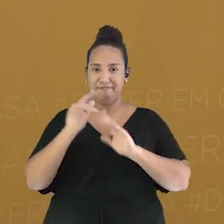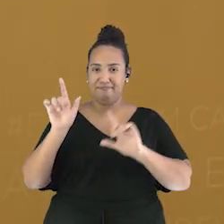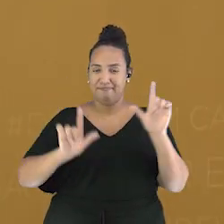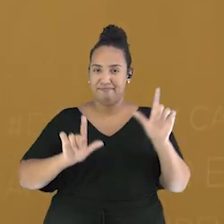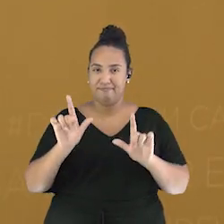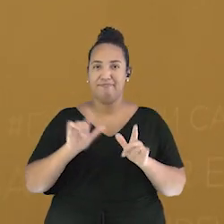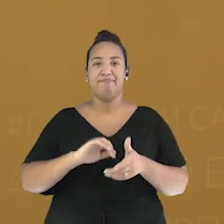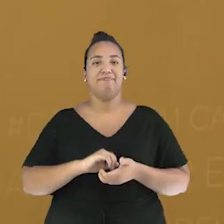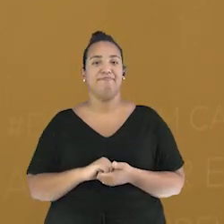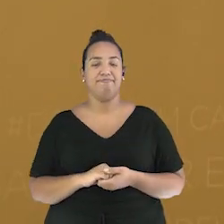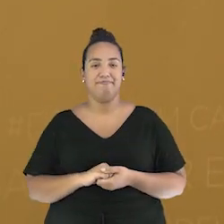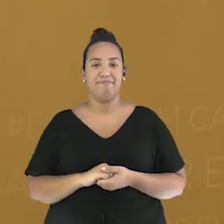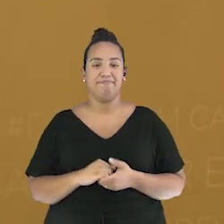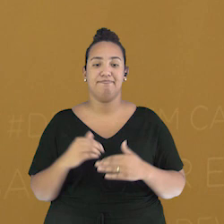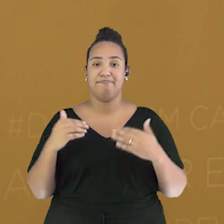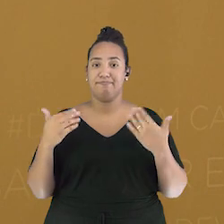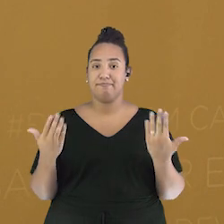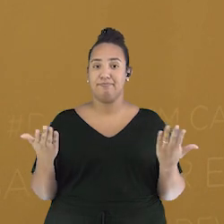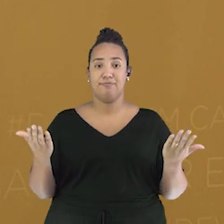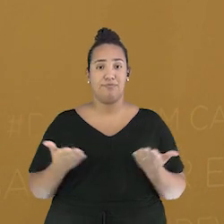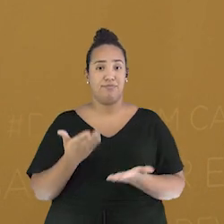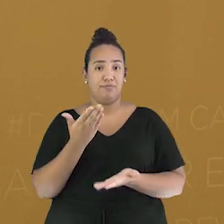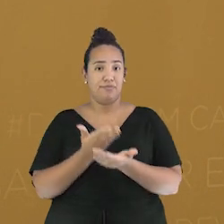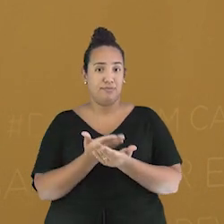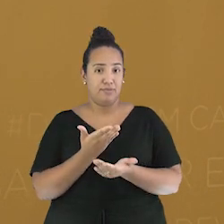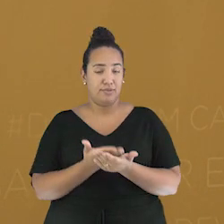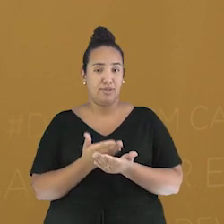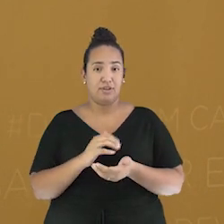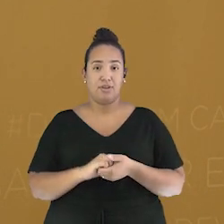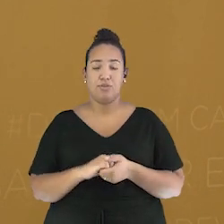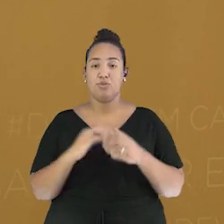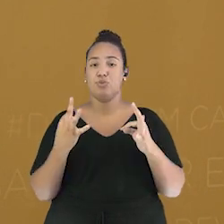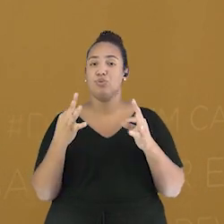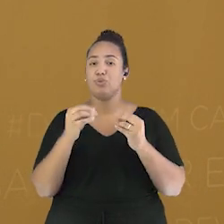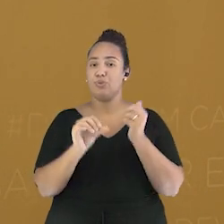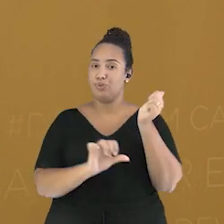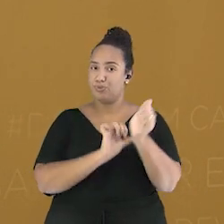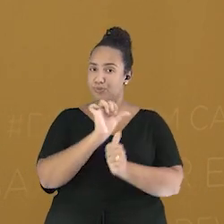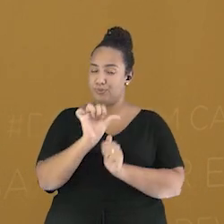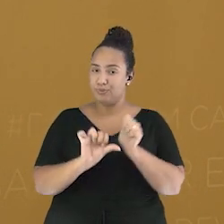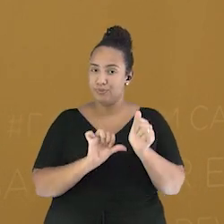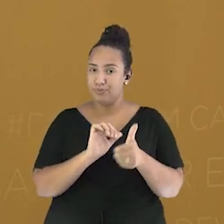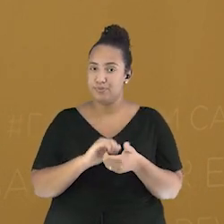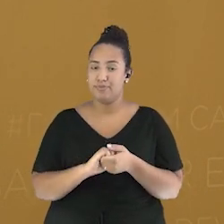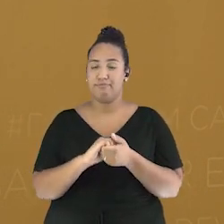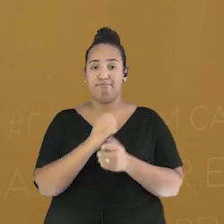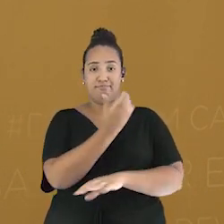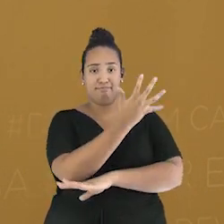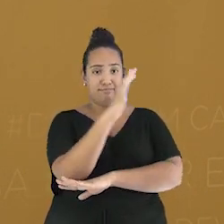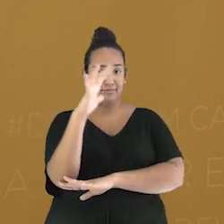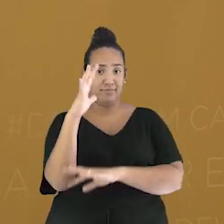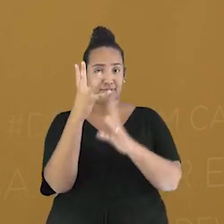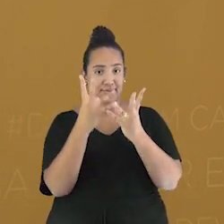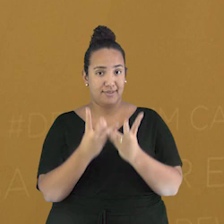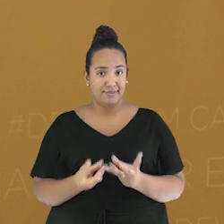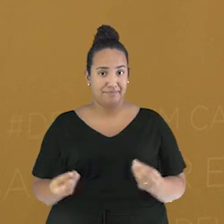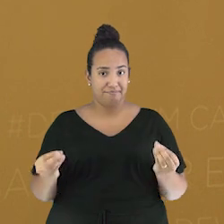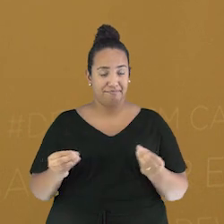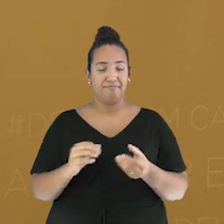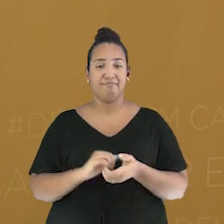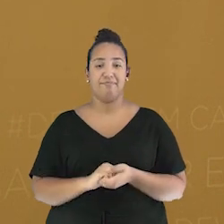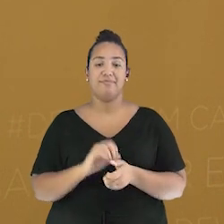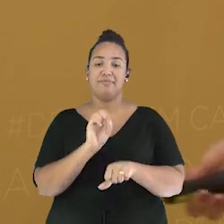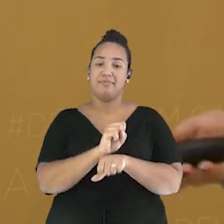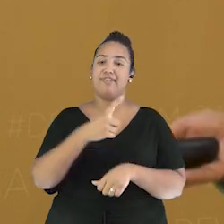TV. Galera, essa foi a nossa aula de hoje. Tudo se transforma. Decomposição na natureza. Espero que vocês